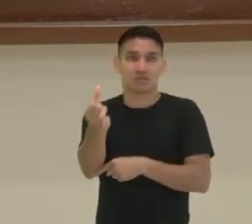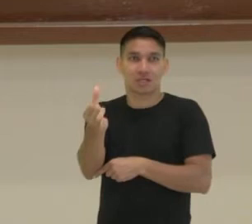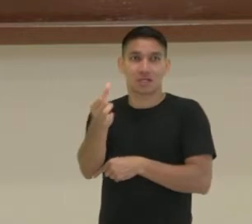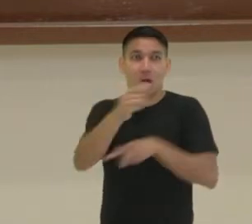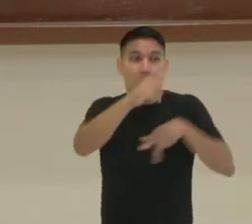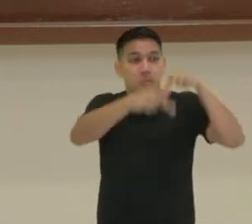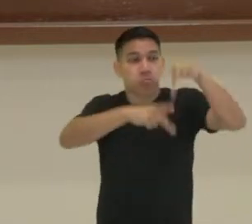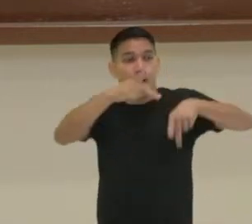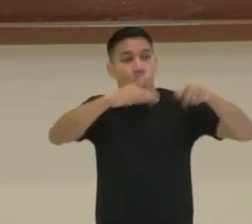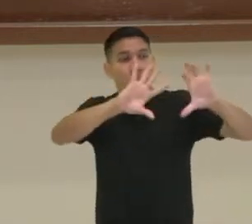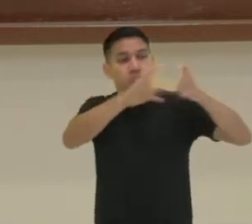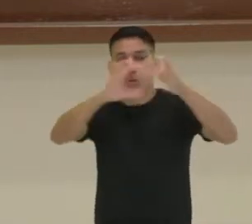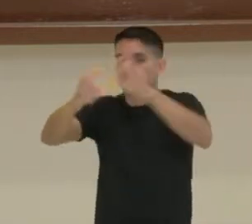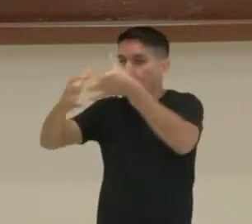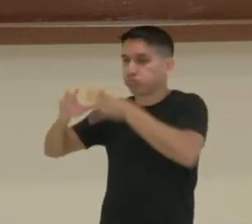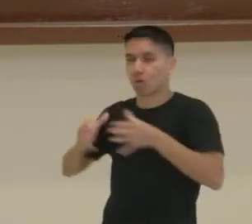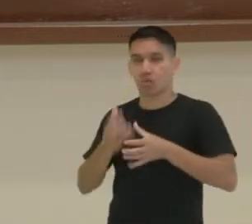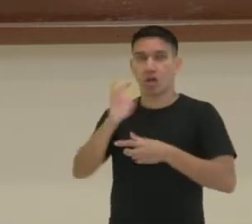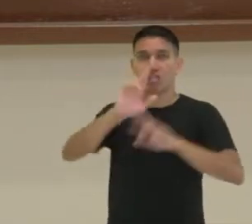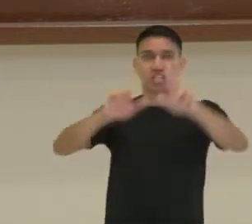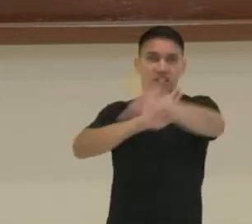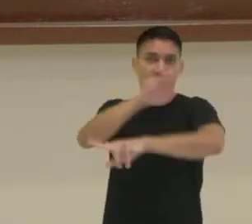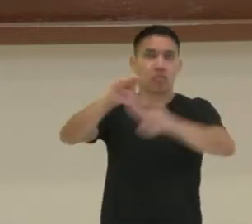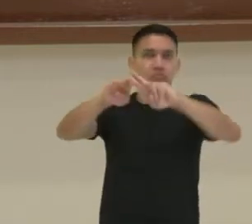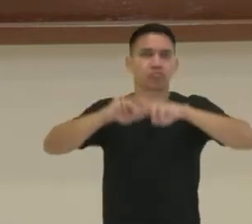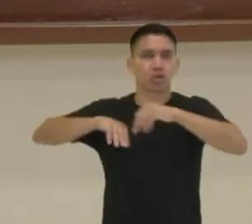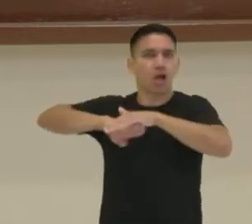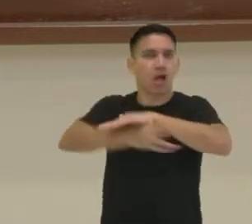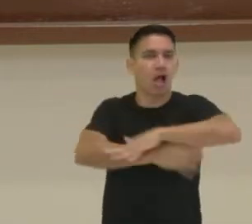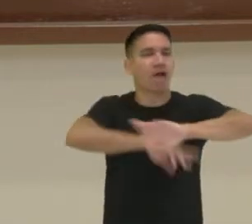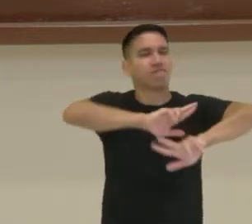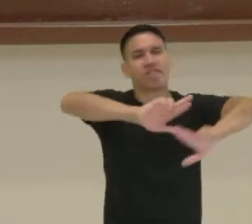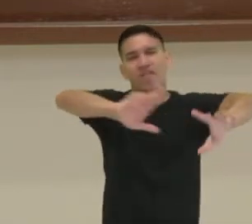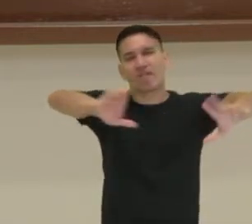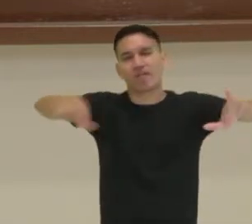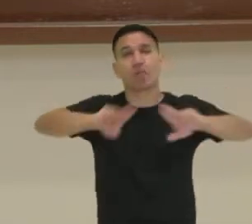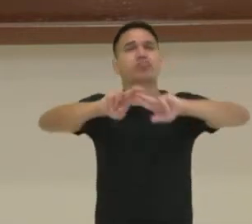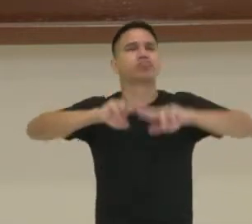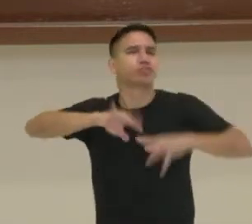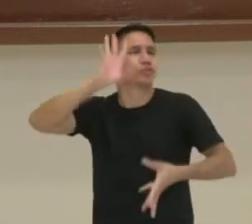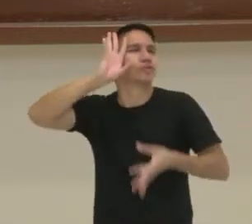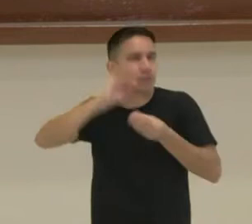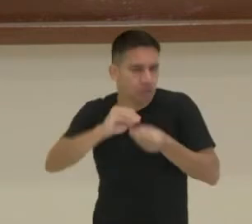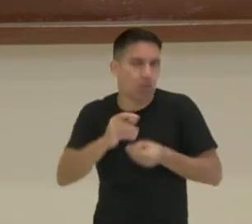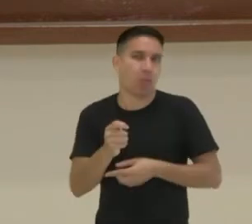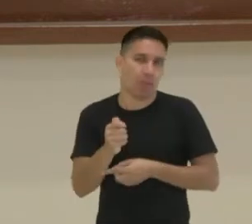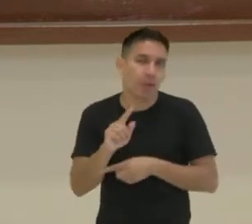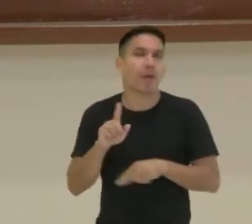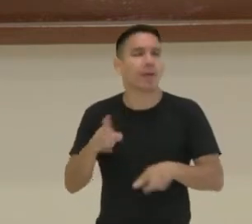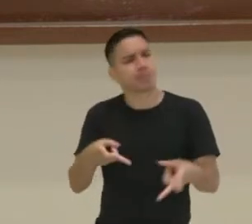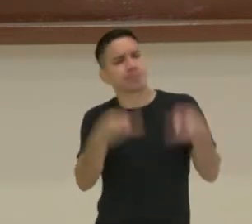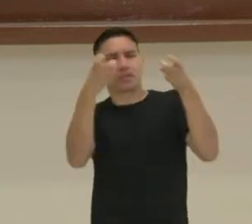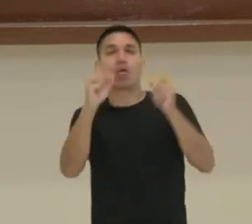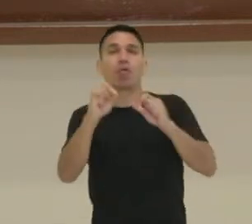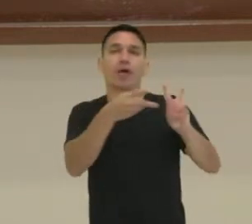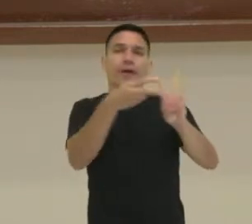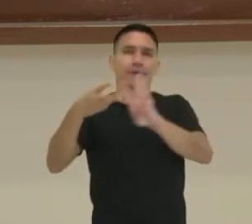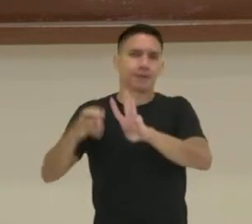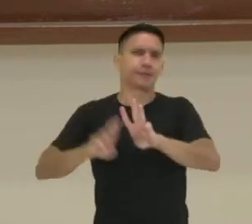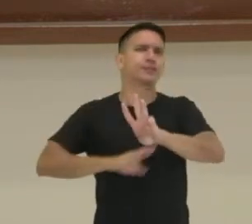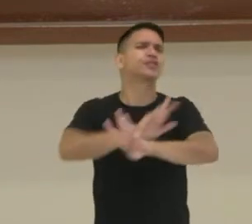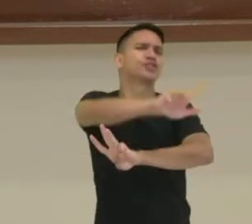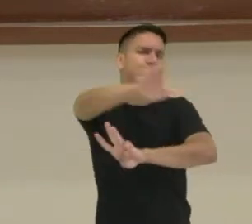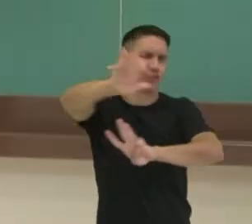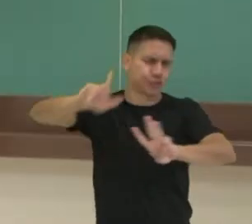diversos, com costumes diversos. Por isso que nós temos que conhecer um pouco e perceber que entre os índios há diferenças.